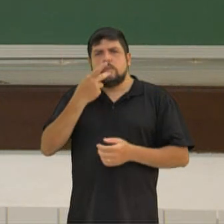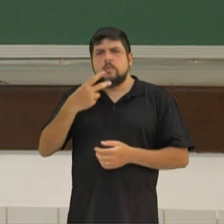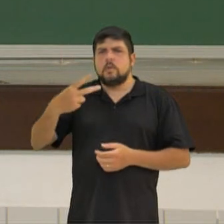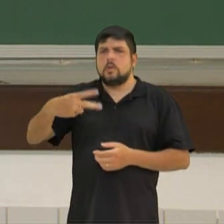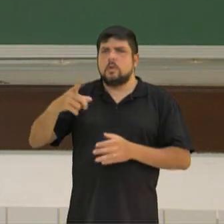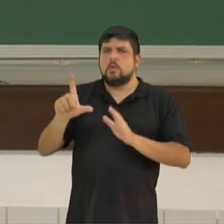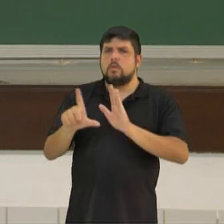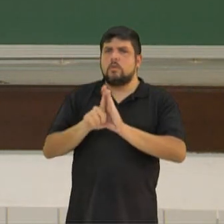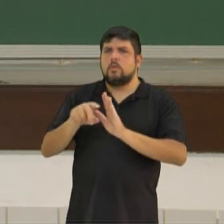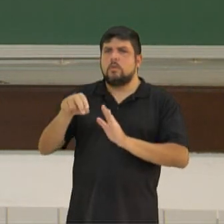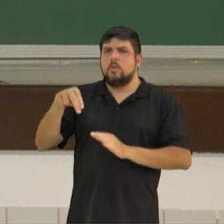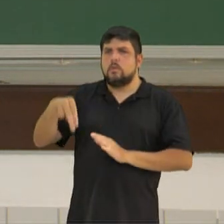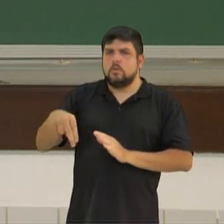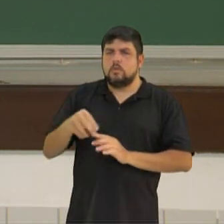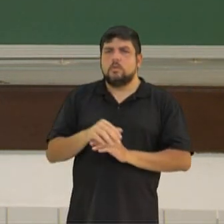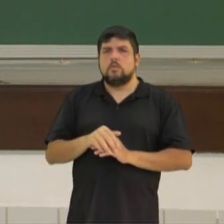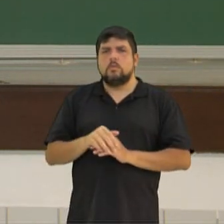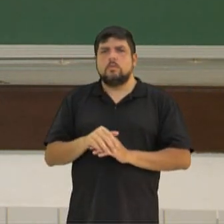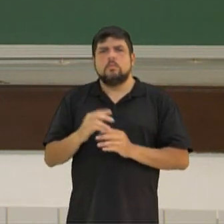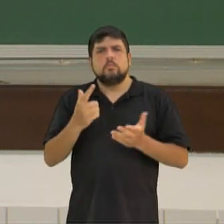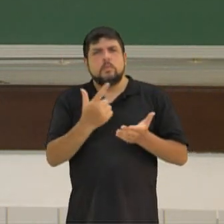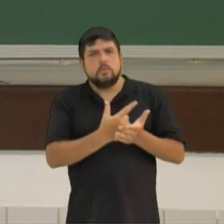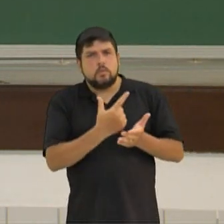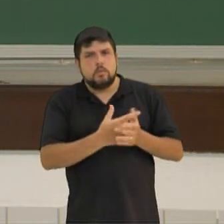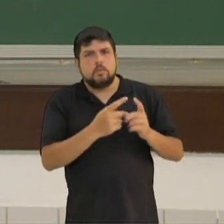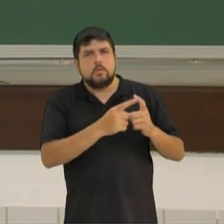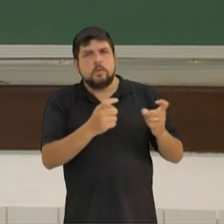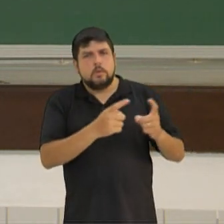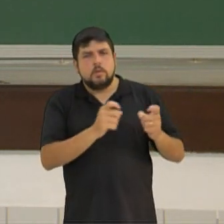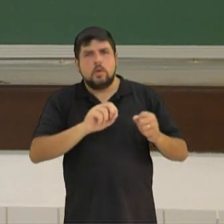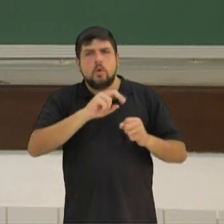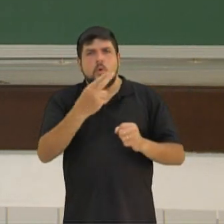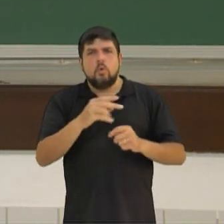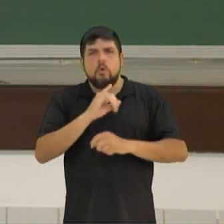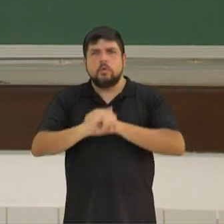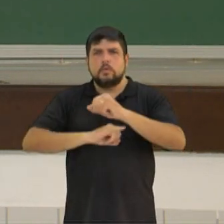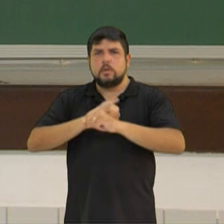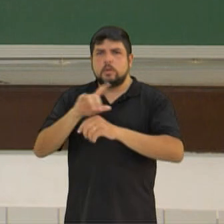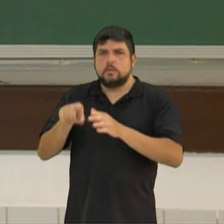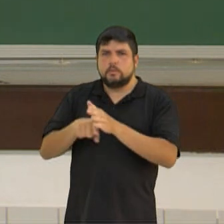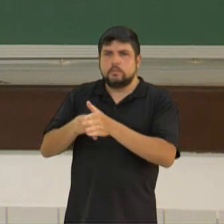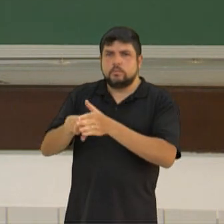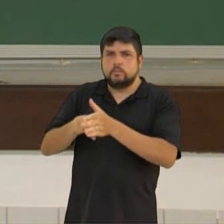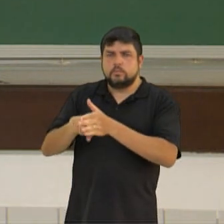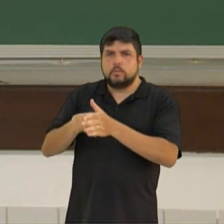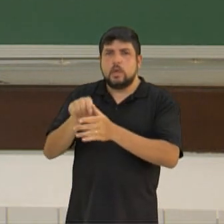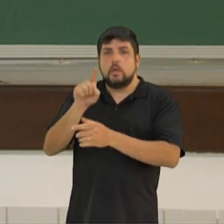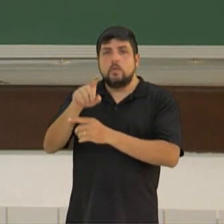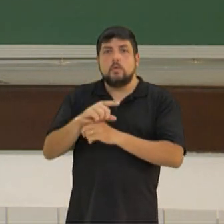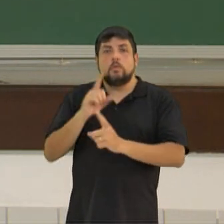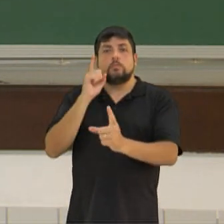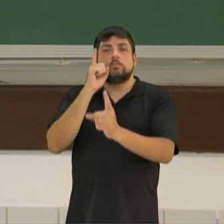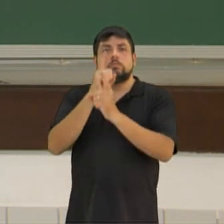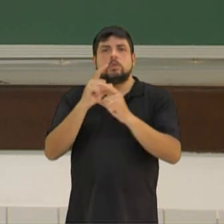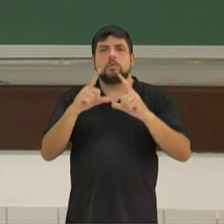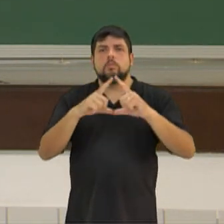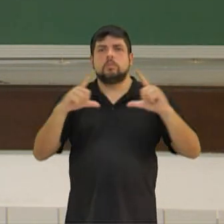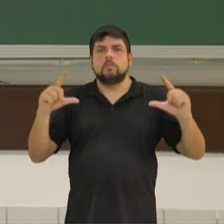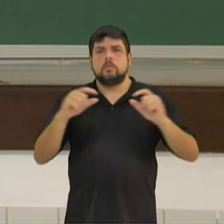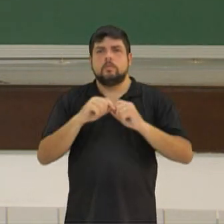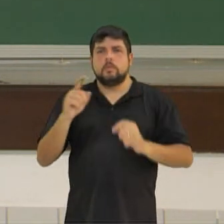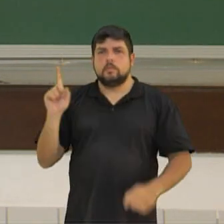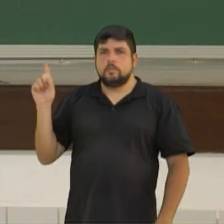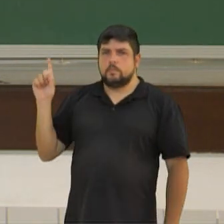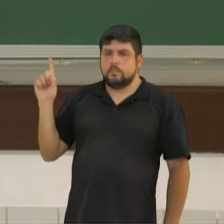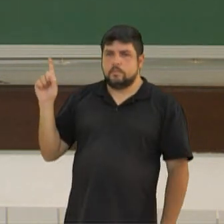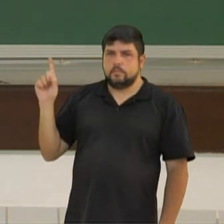sobre ela, seja nos livros de ciências, seja uma busca aí na internet, vocês vão encontrar esta fórmula aqui, tá? Essa